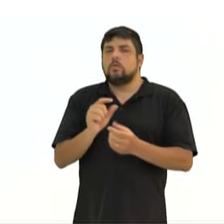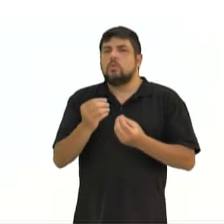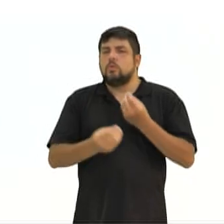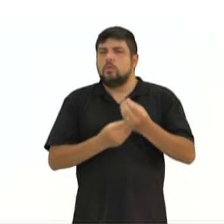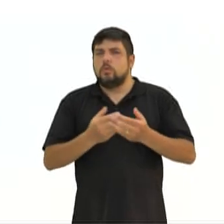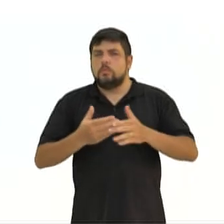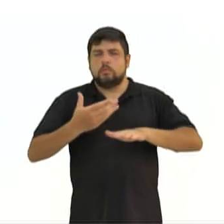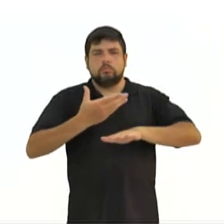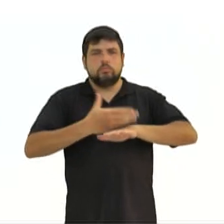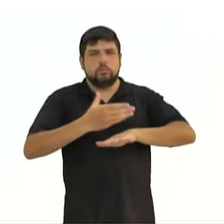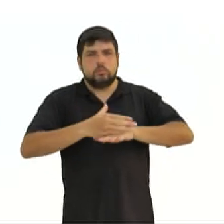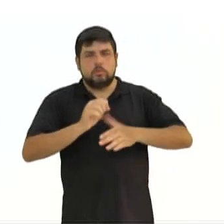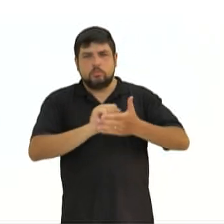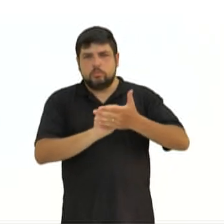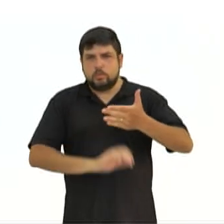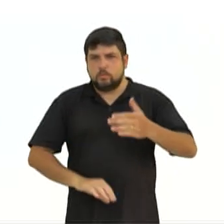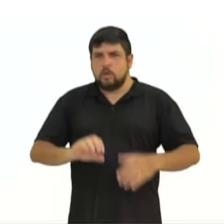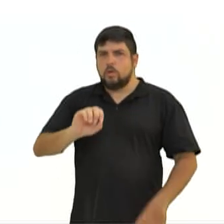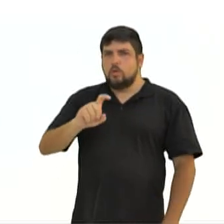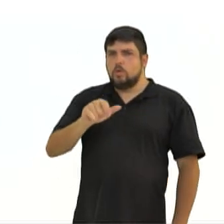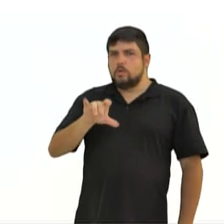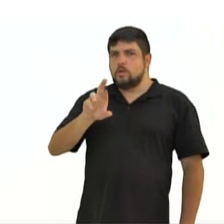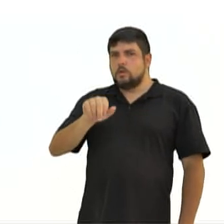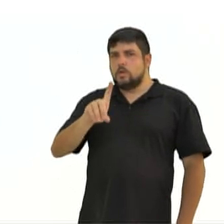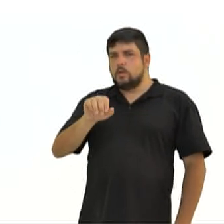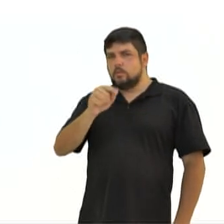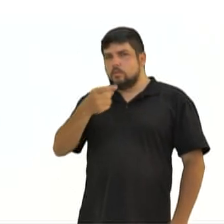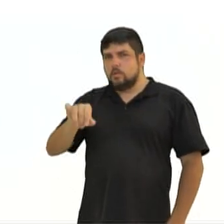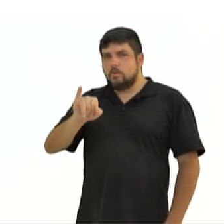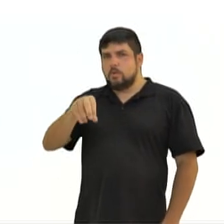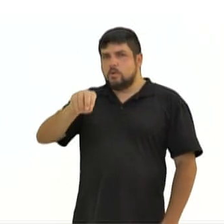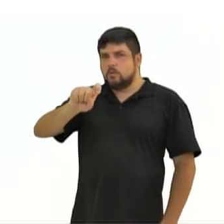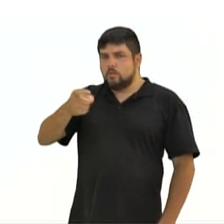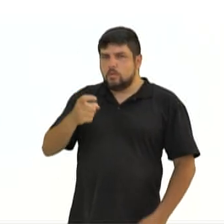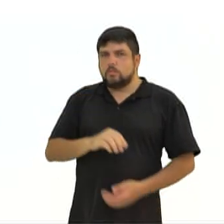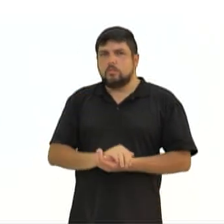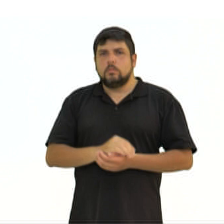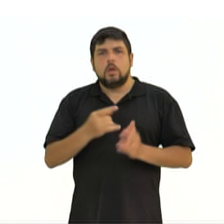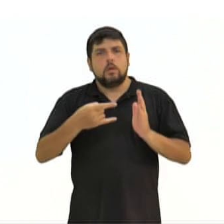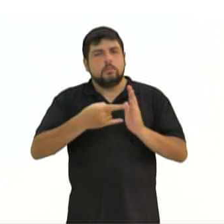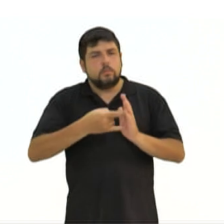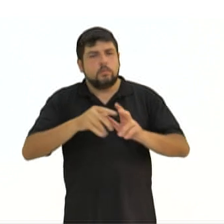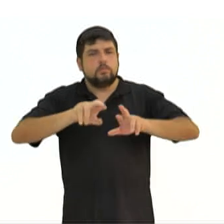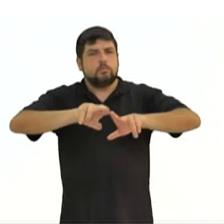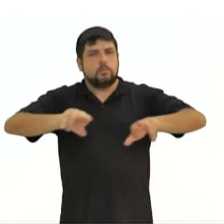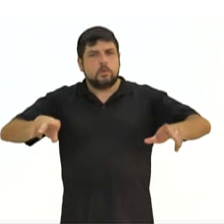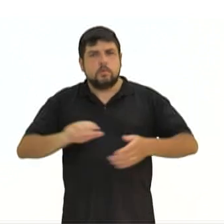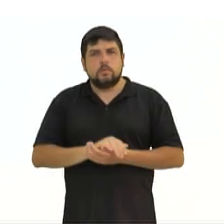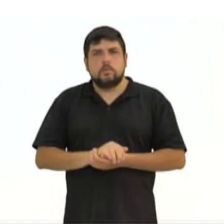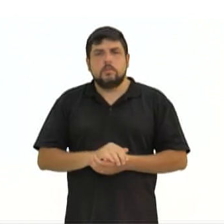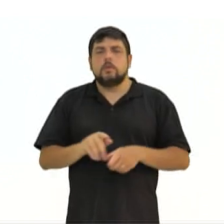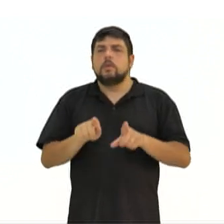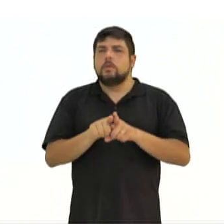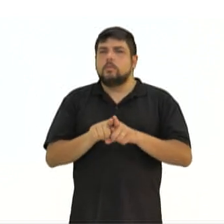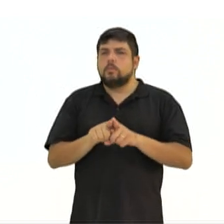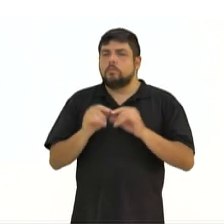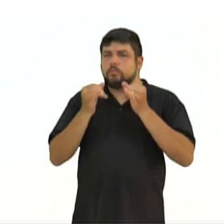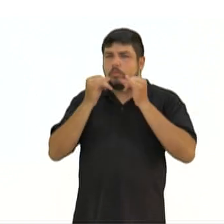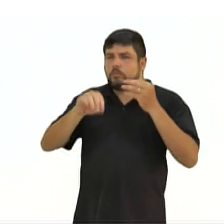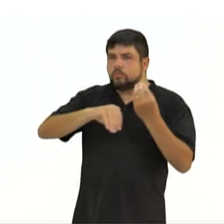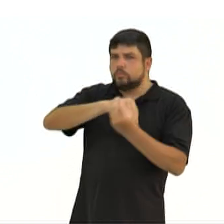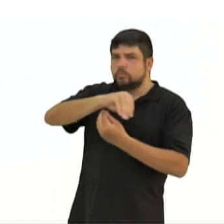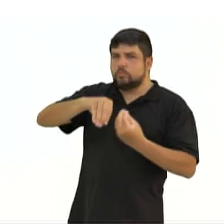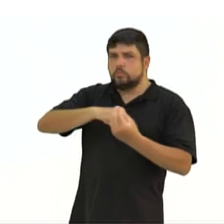exercícios sobre reação de oxirredução, inox, pilhas, componentes e reações e sobre eletrólise ígnea. Então,